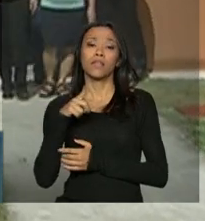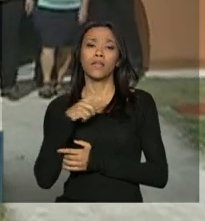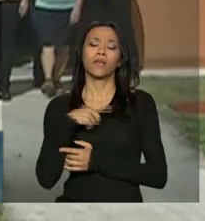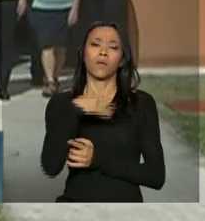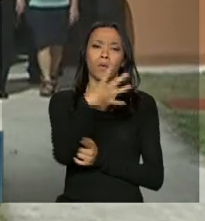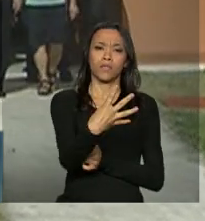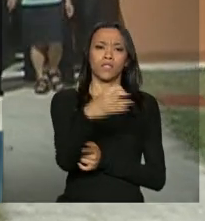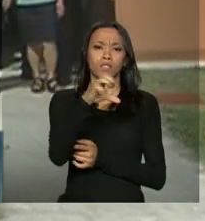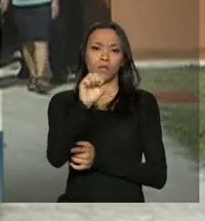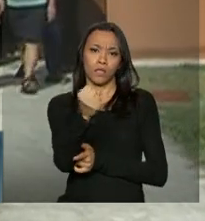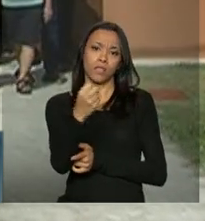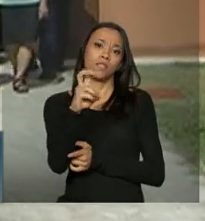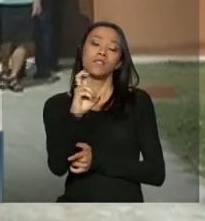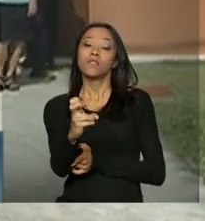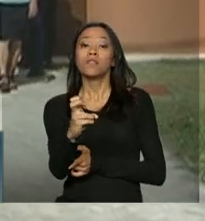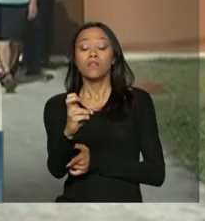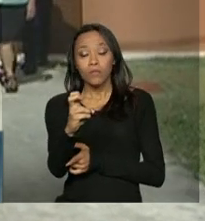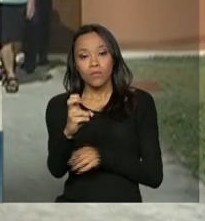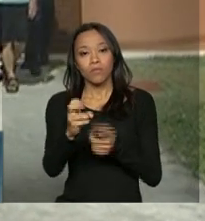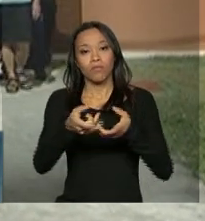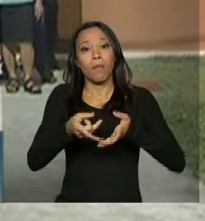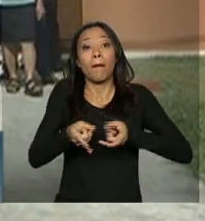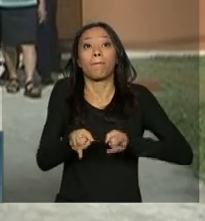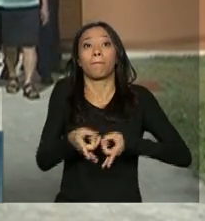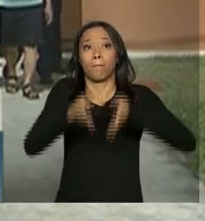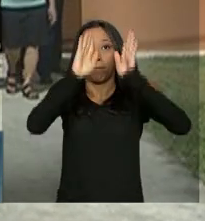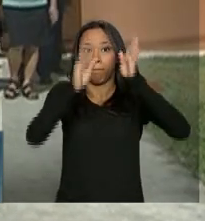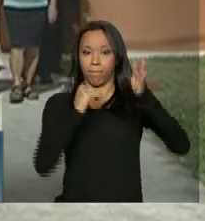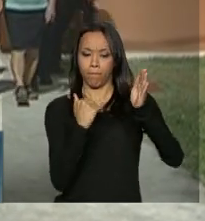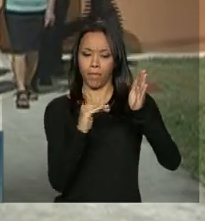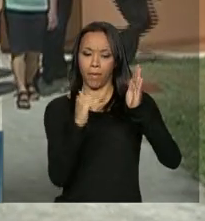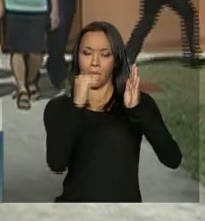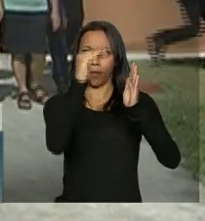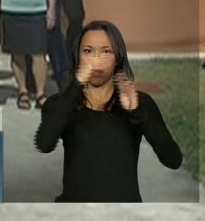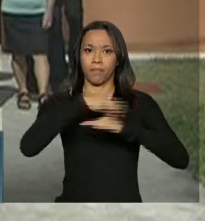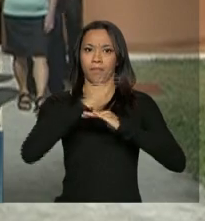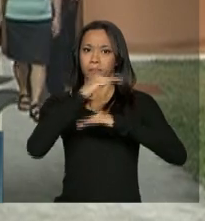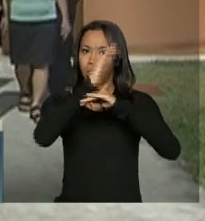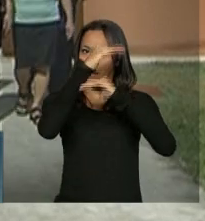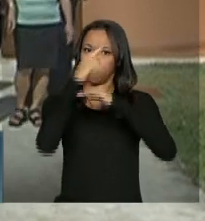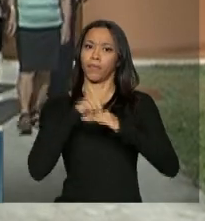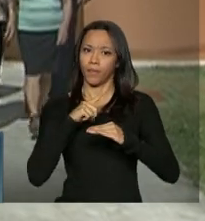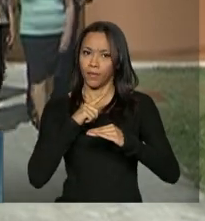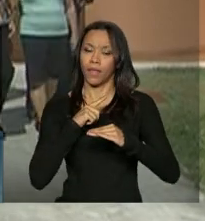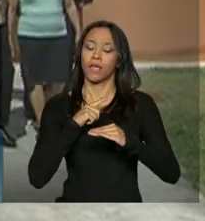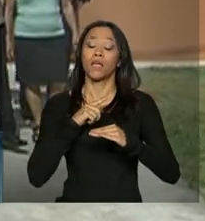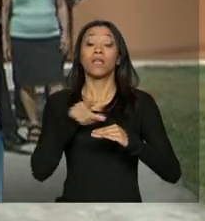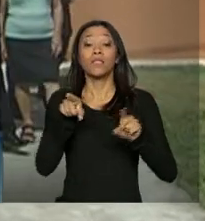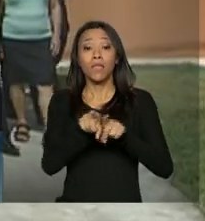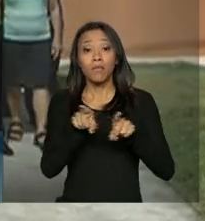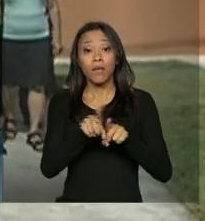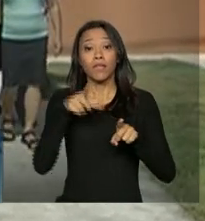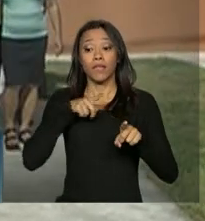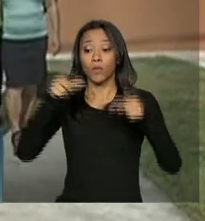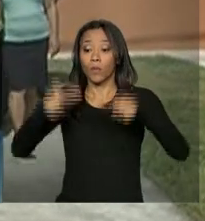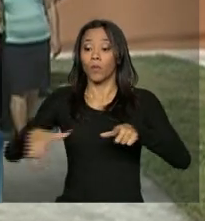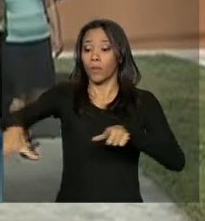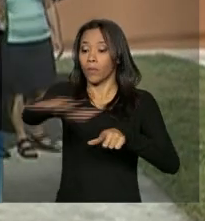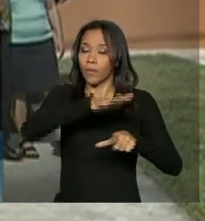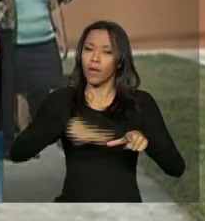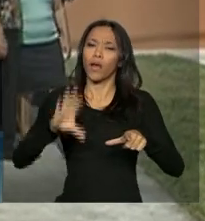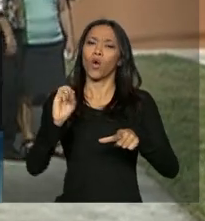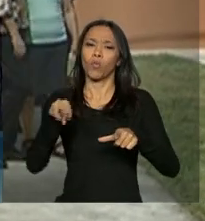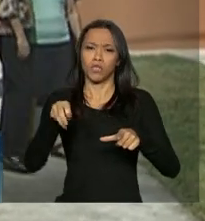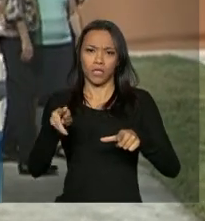apartamentos de 45 M qu cada o Residencial também tem Centro Comunitário